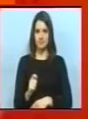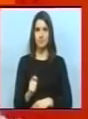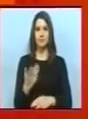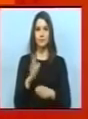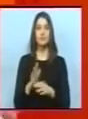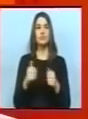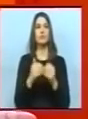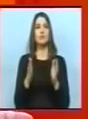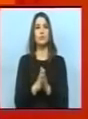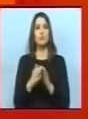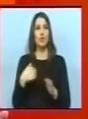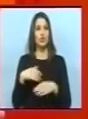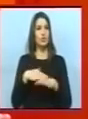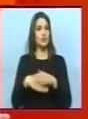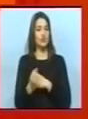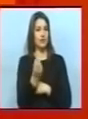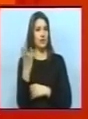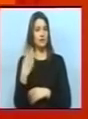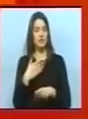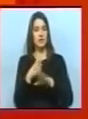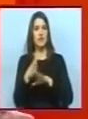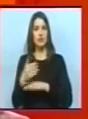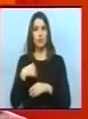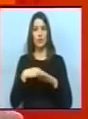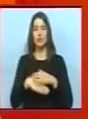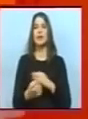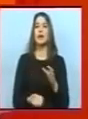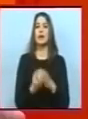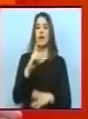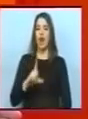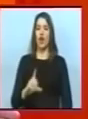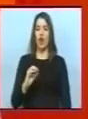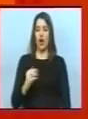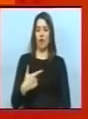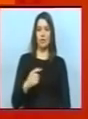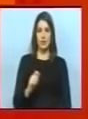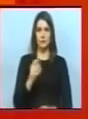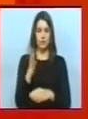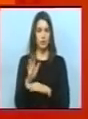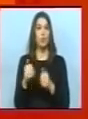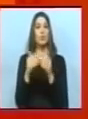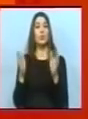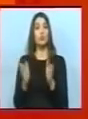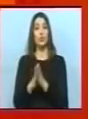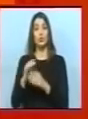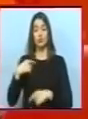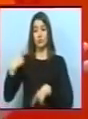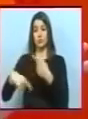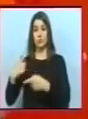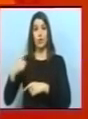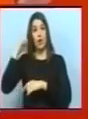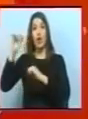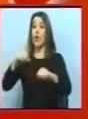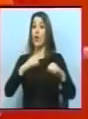e quando tenho feito muitas intervenções nesse sentido, se criarem lotes em que todos os herdeiros estejam de acordo e não saibam a quem